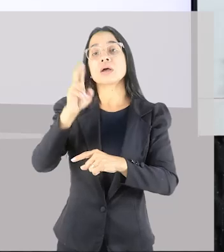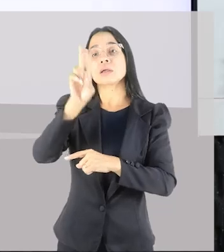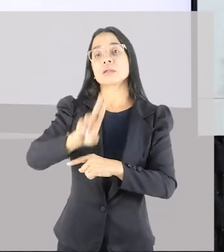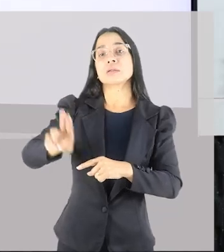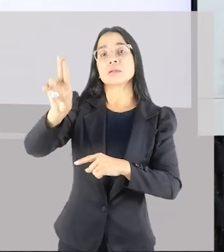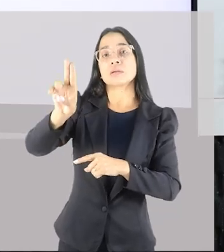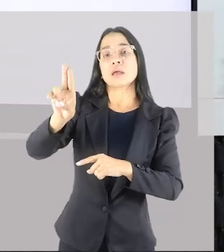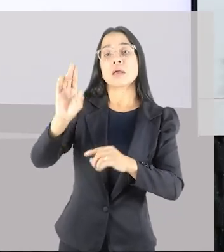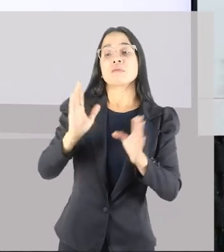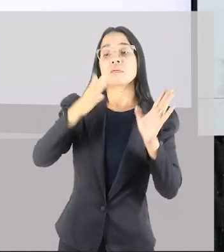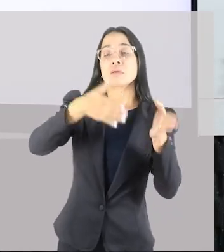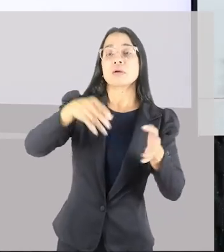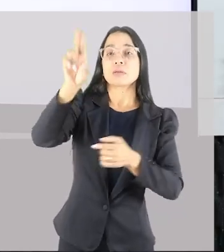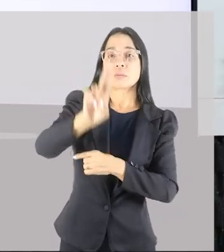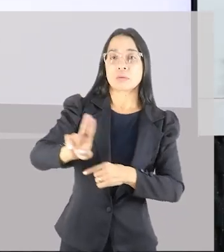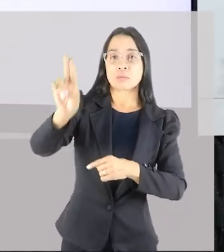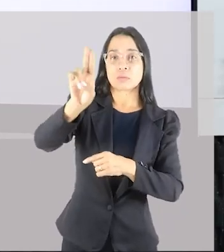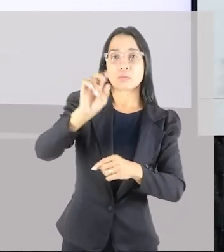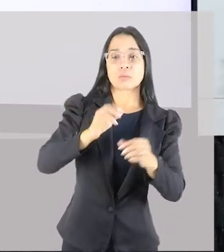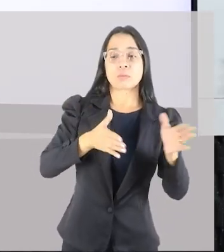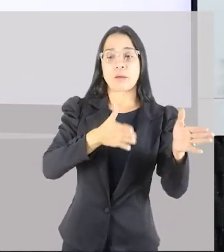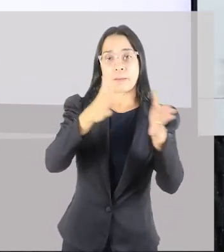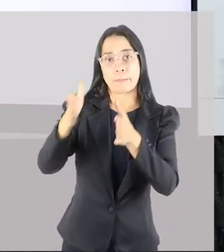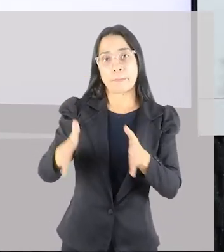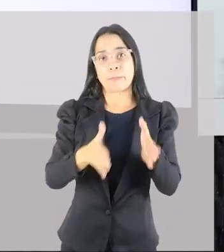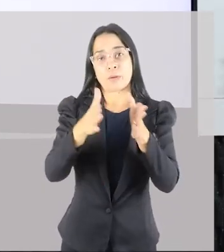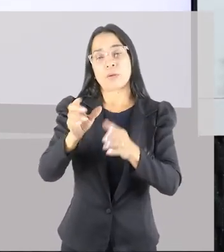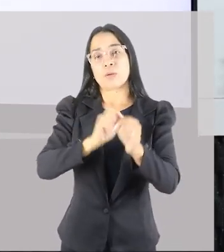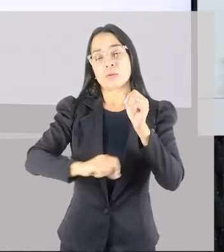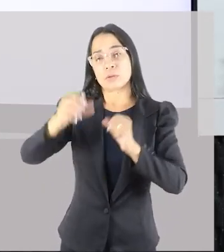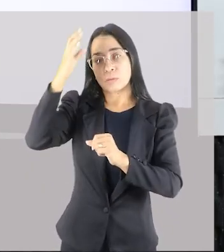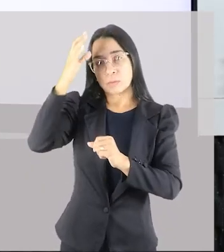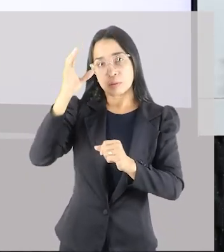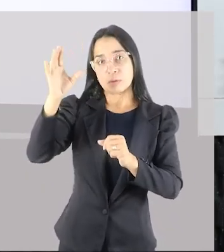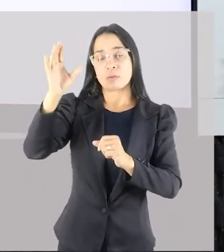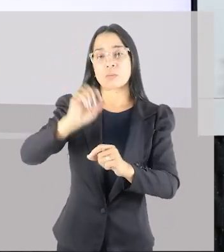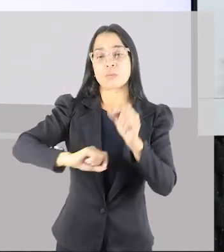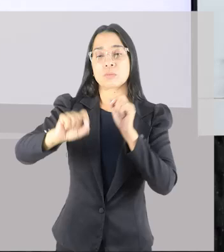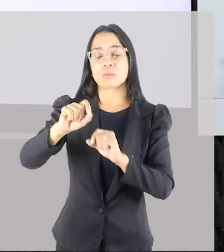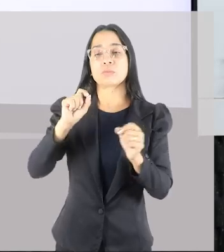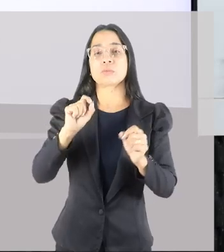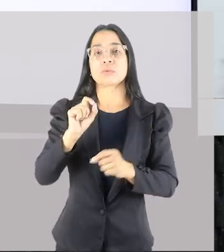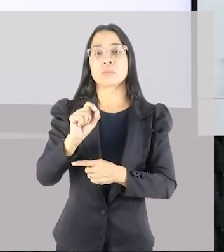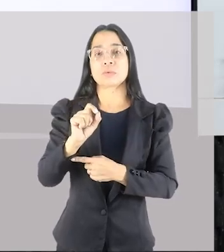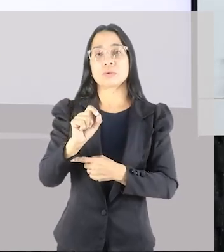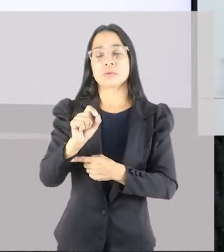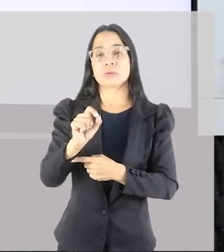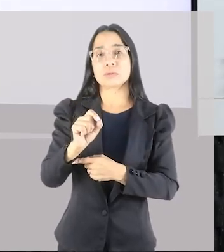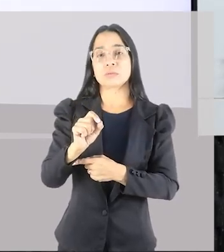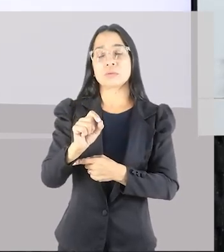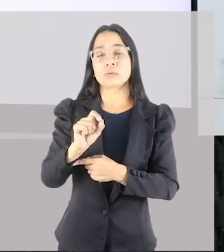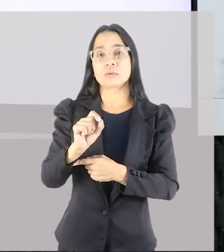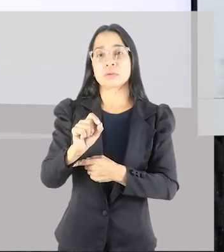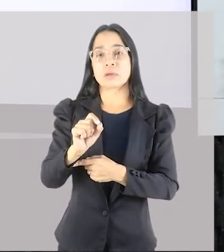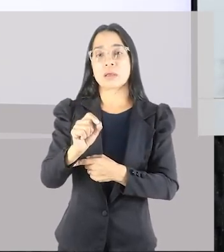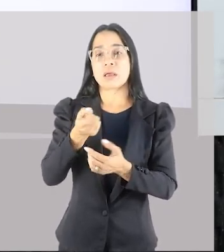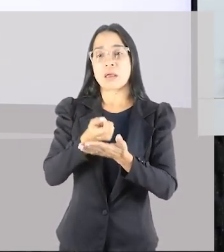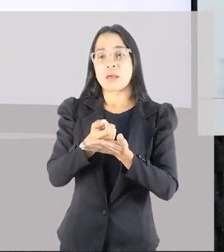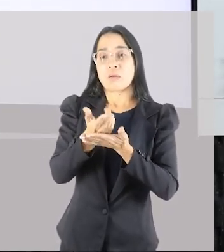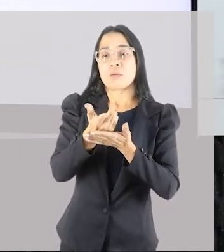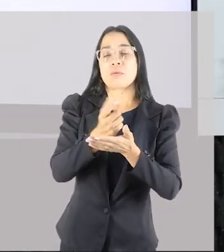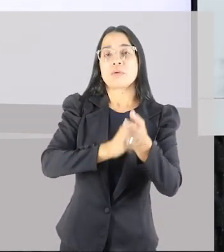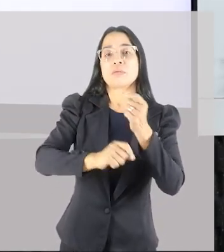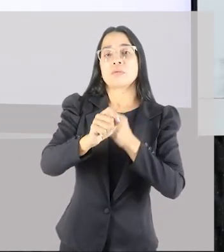o consumo a produção da cultura para ser vendida E aí a